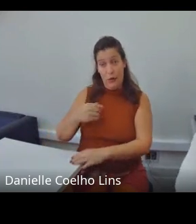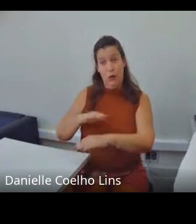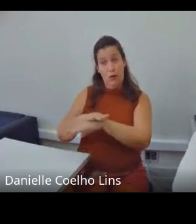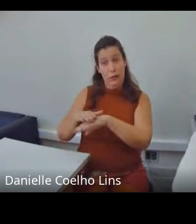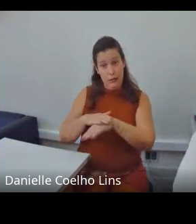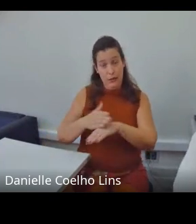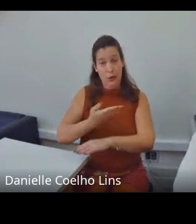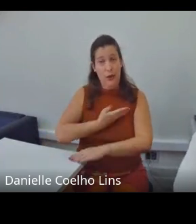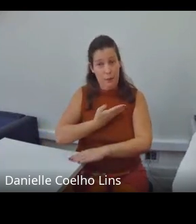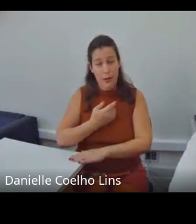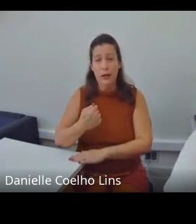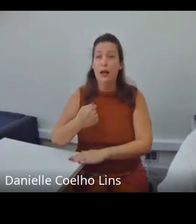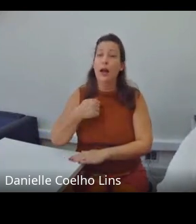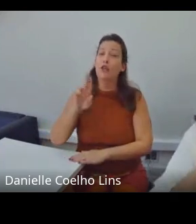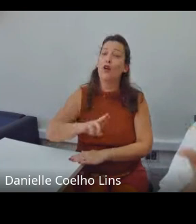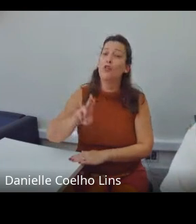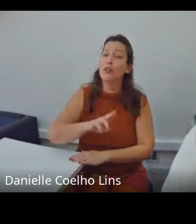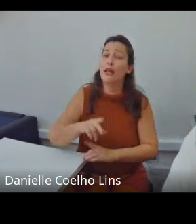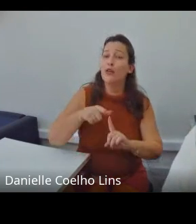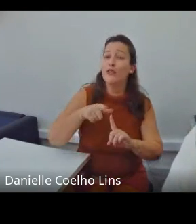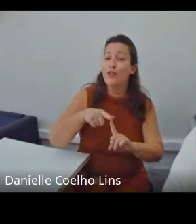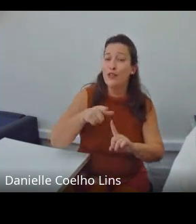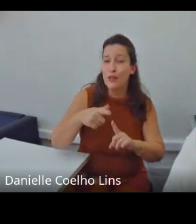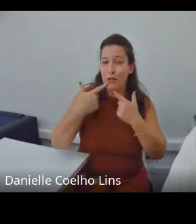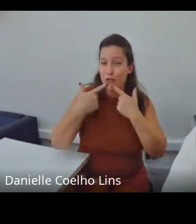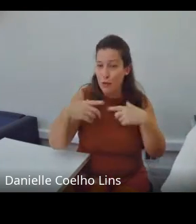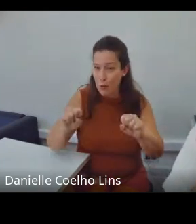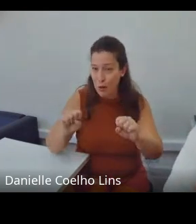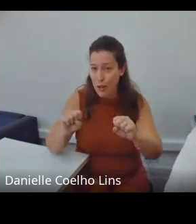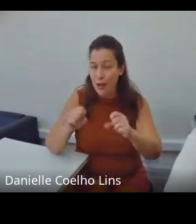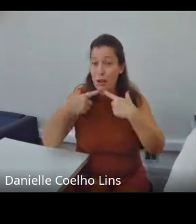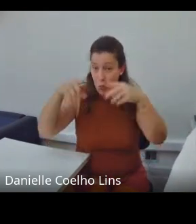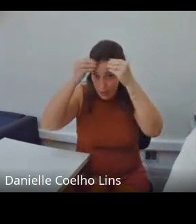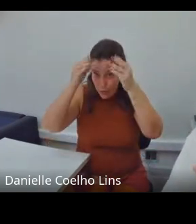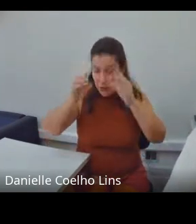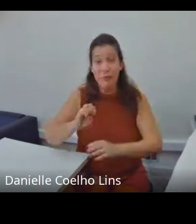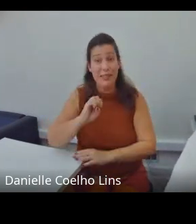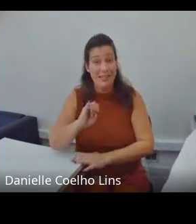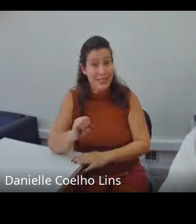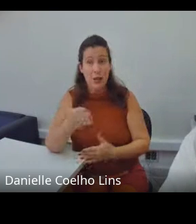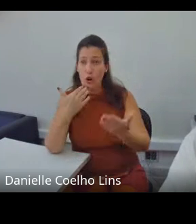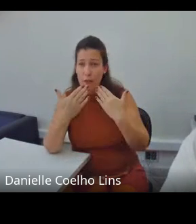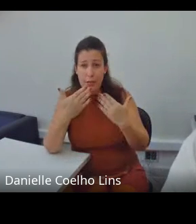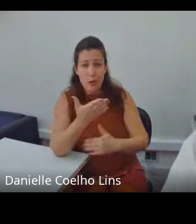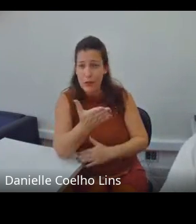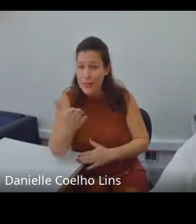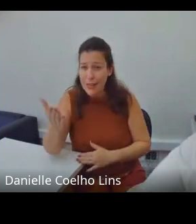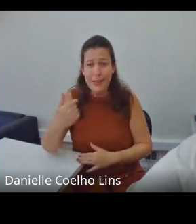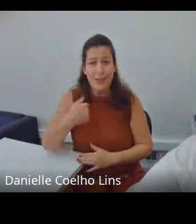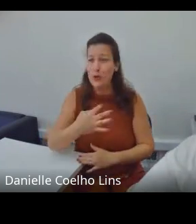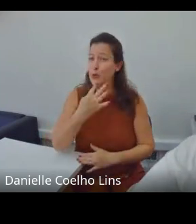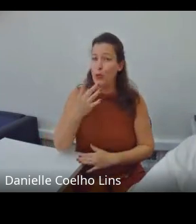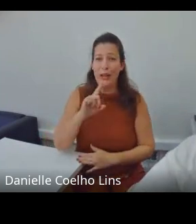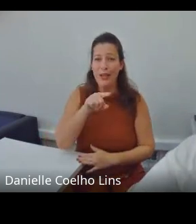um determinado tipo de linguagem. Se eu estou aqui conversando com vocês, que eu ainda não conheço pessoalmente, a nossa primeira conversa, eu vou